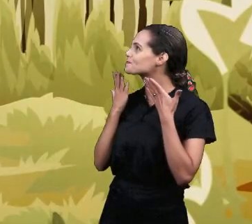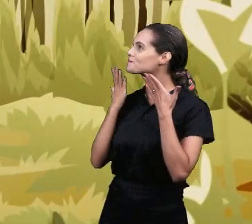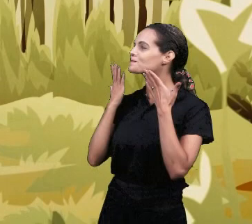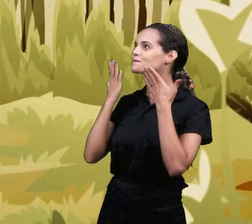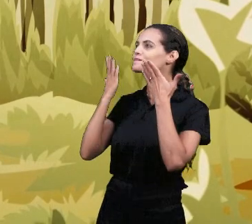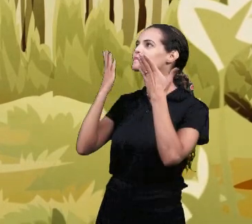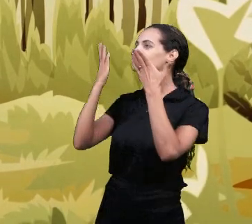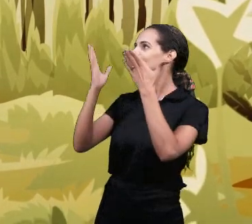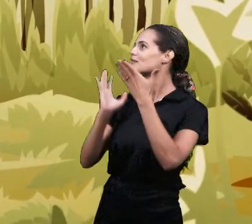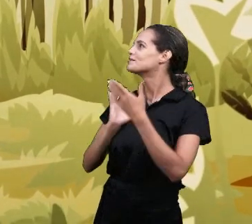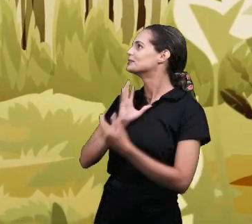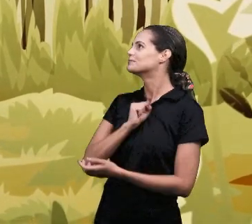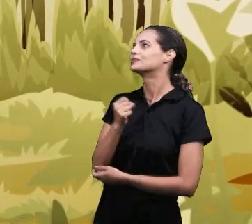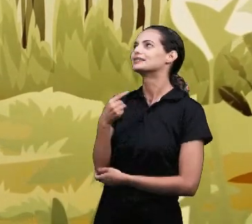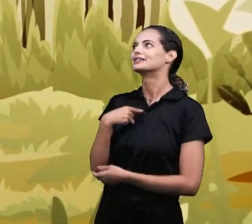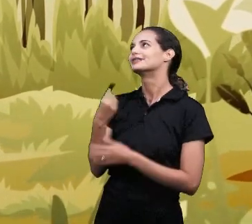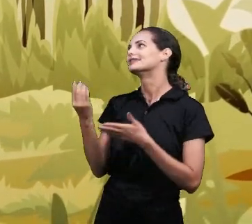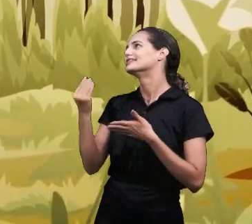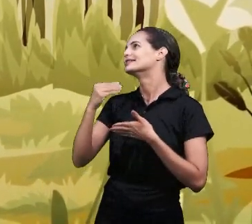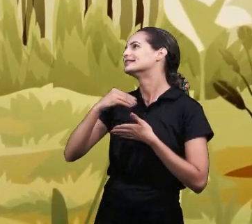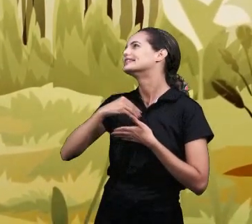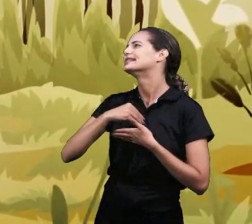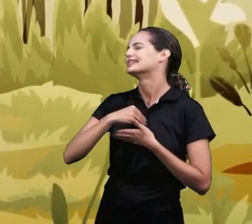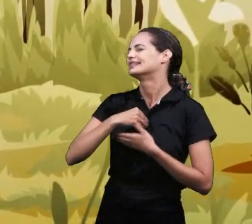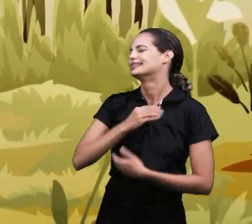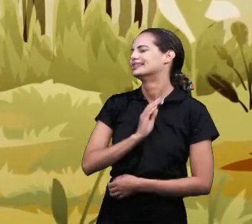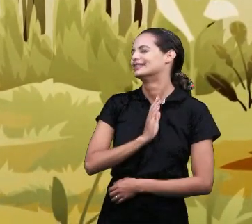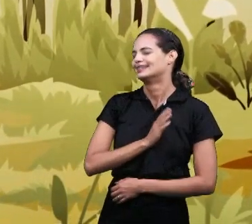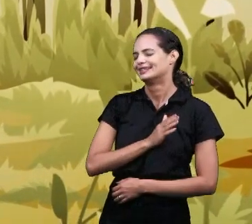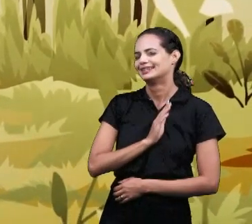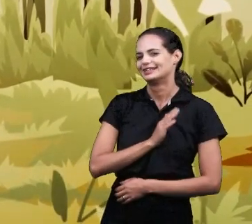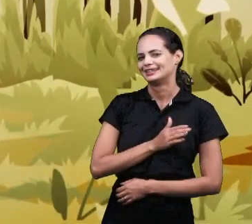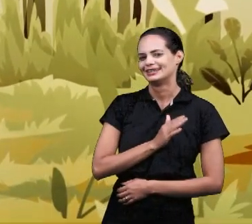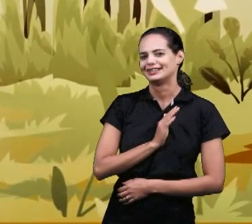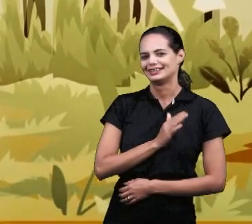do amor que há dentro de mim.